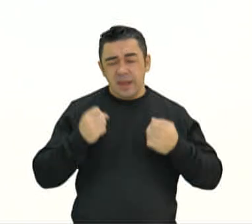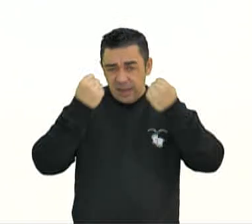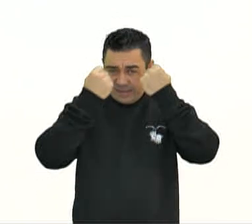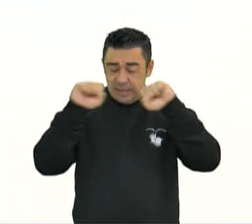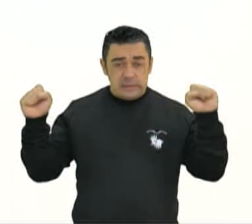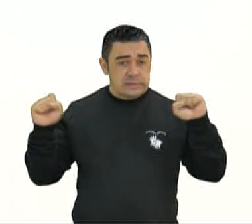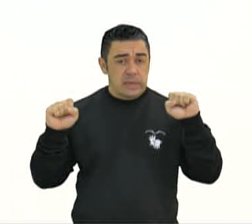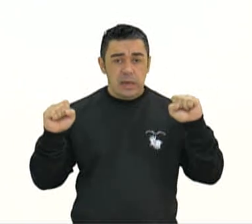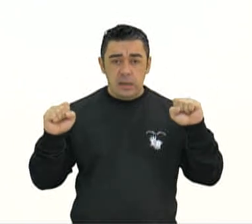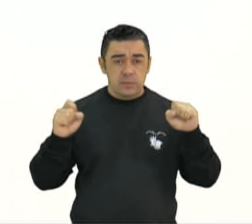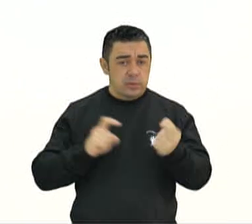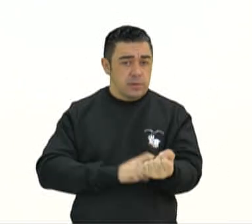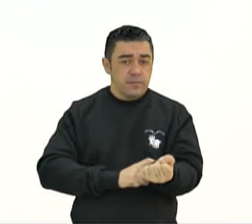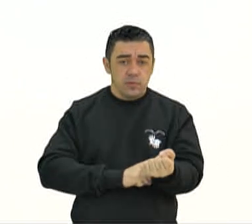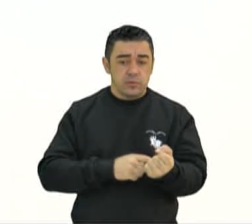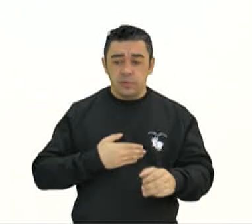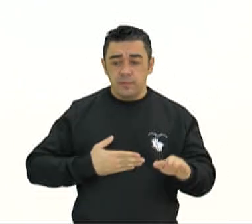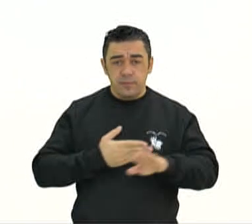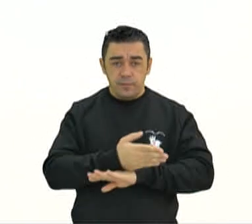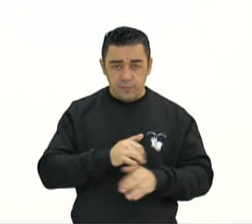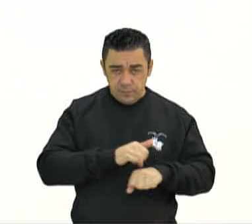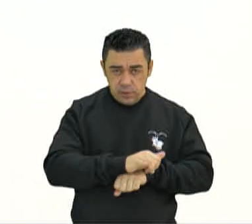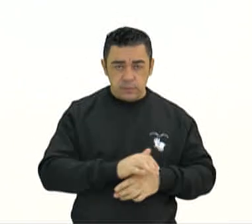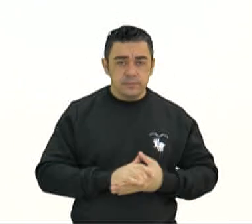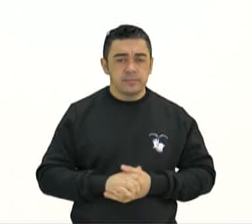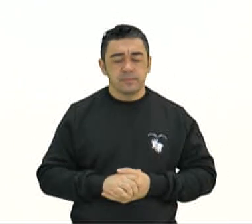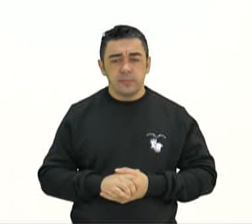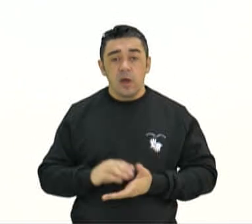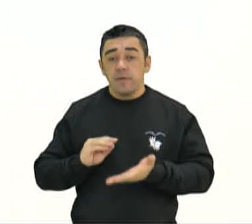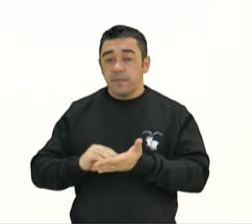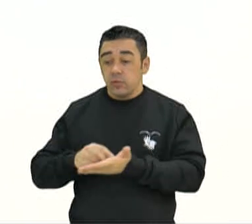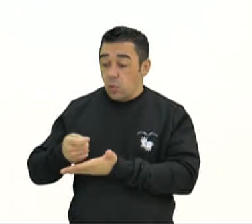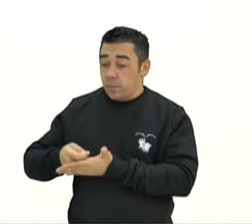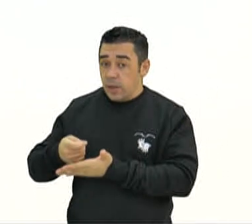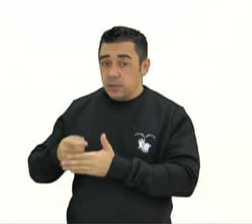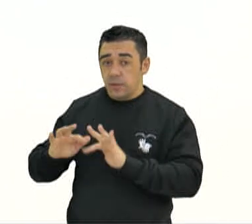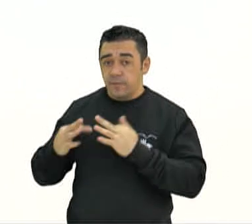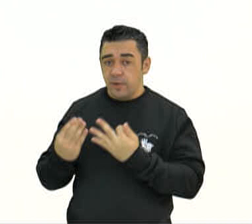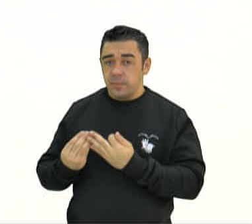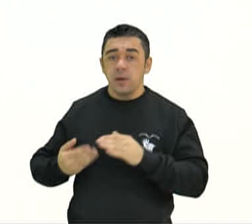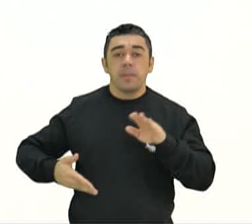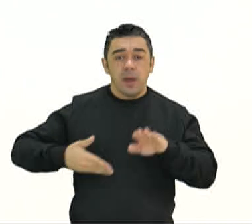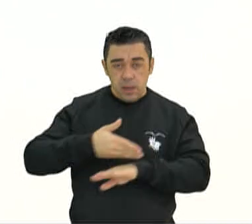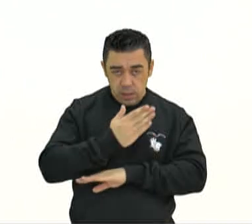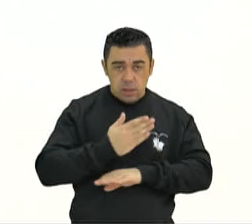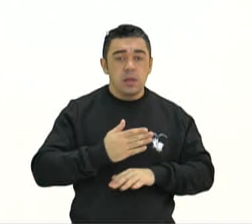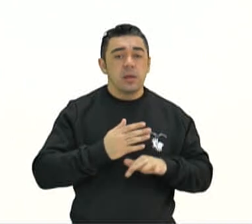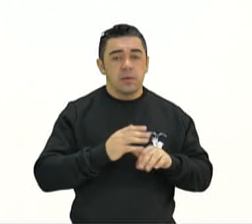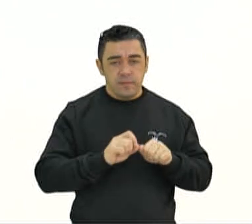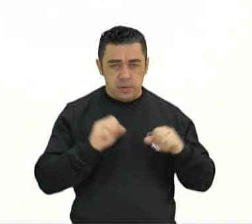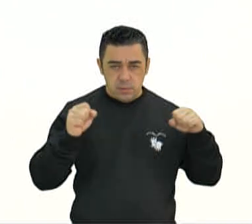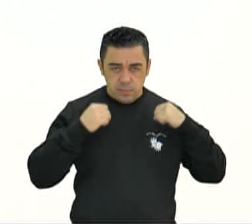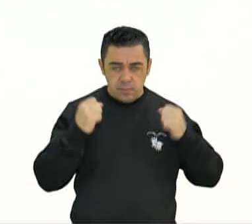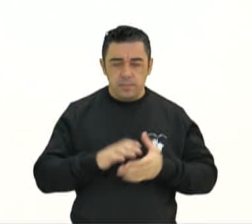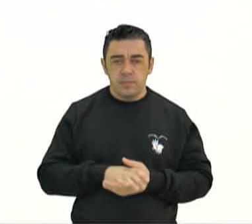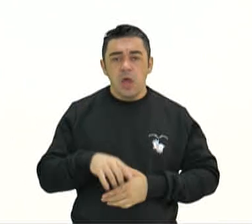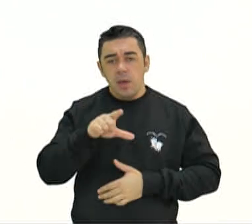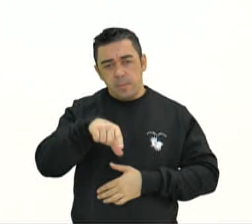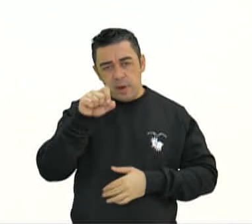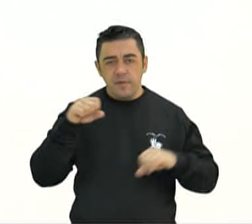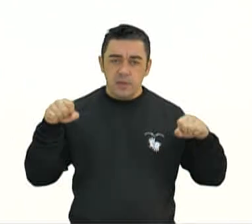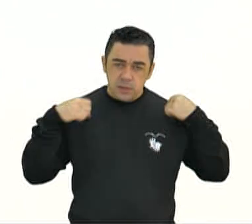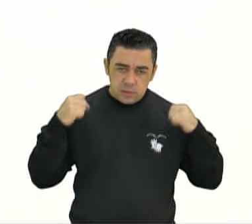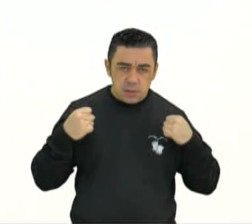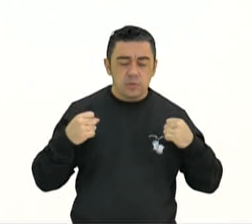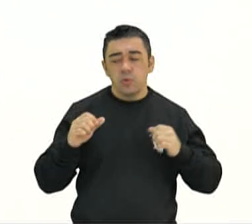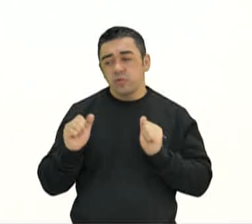se exercita, deixar de cumprir obrigações familiares para se exercitar, preferir fazer exercícios a estar